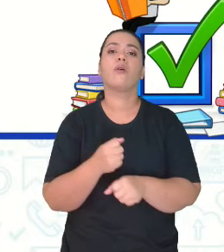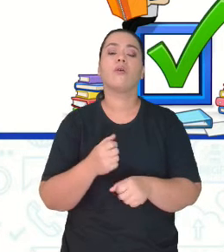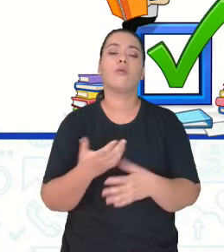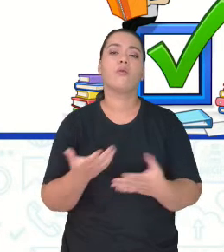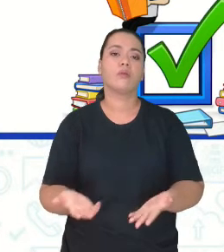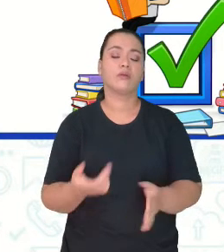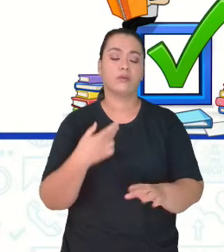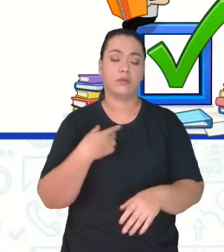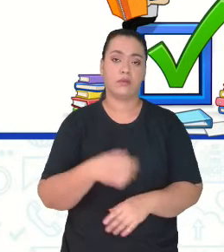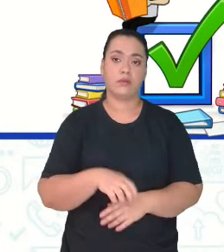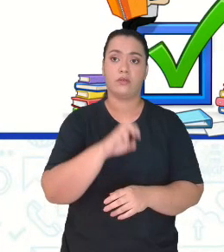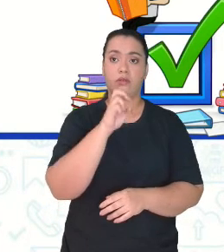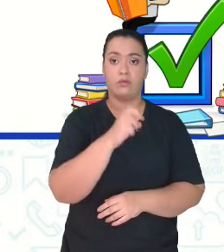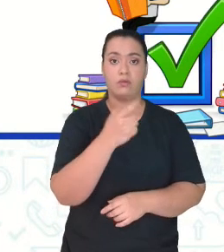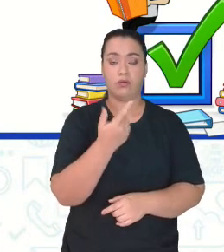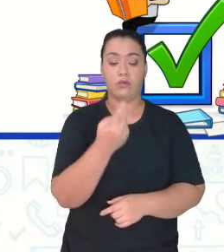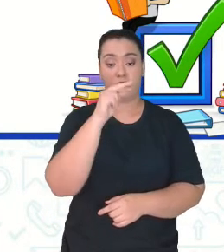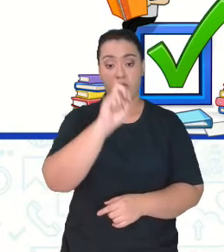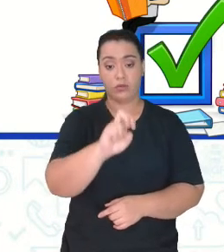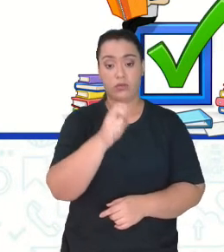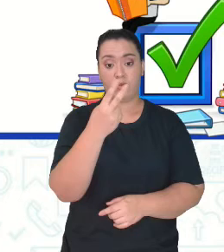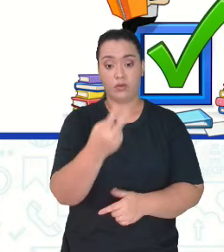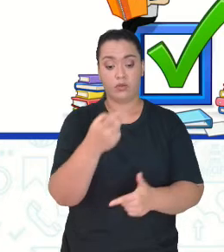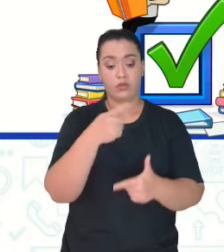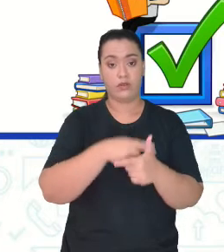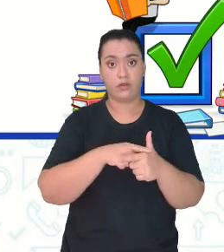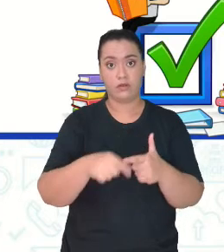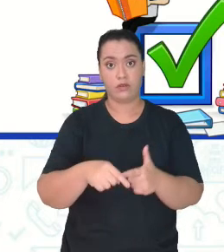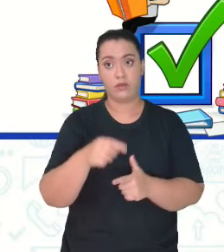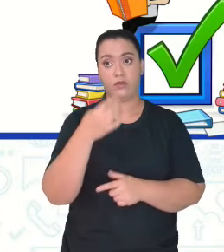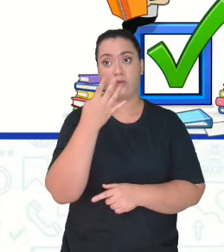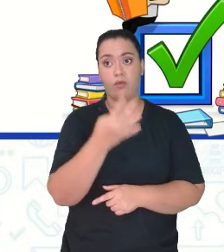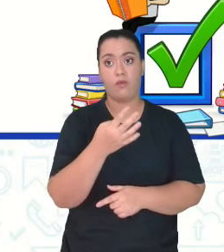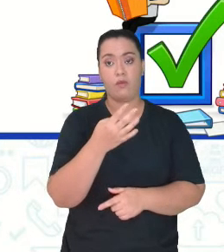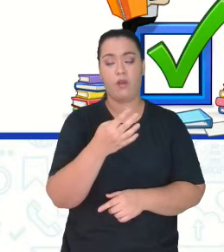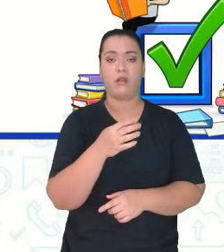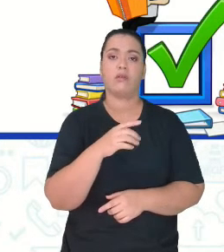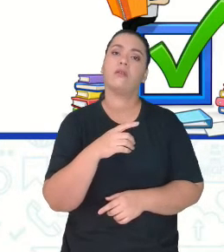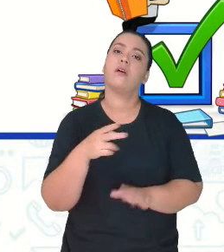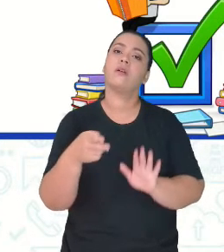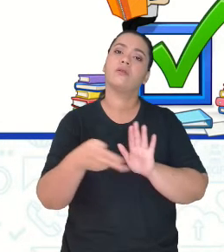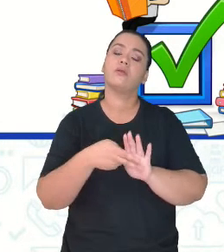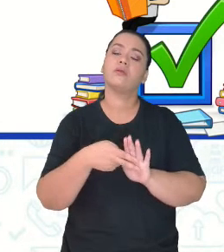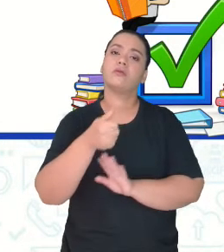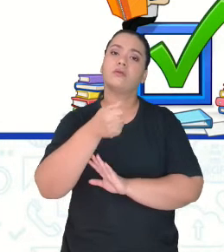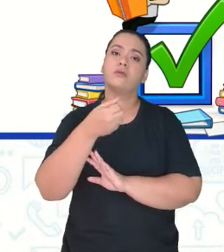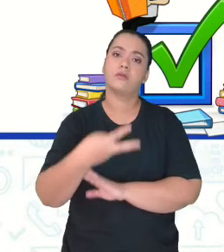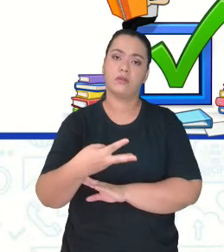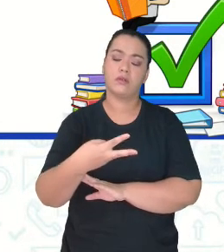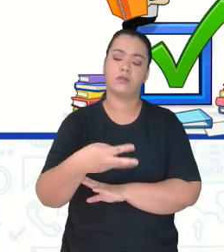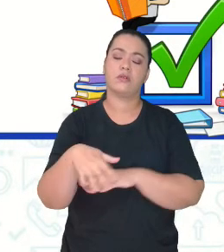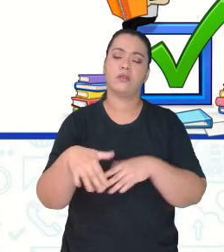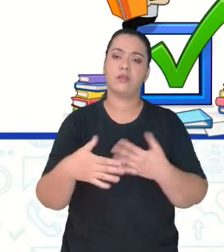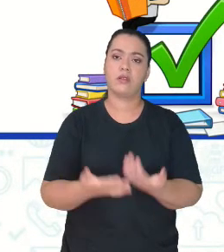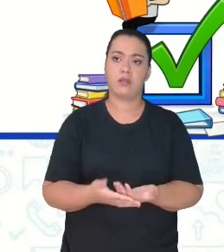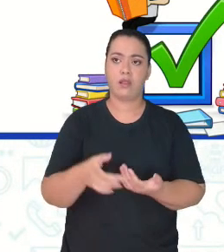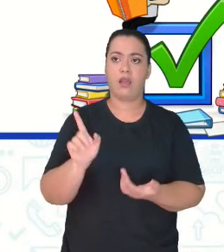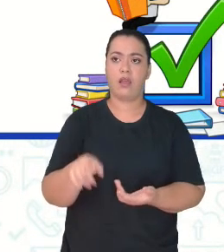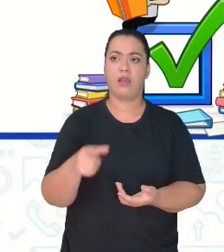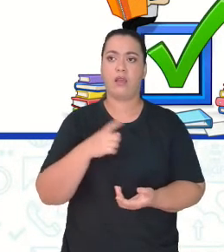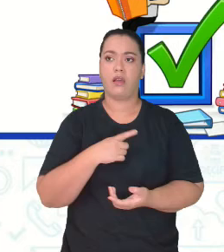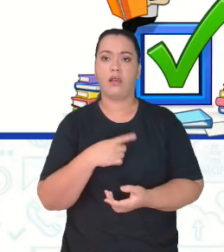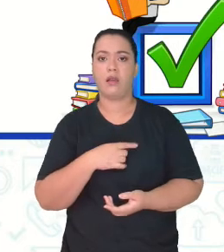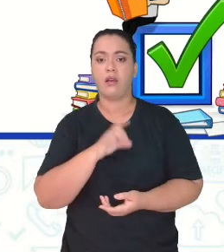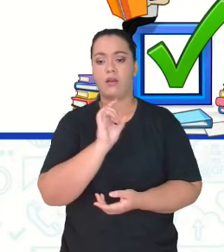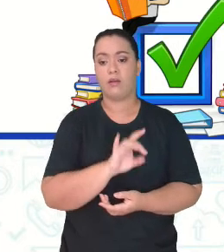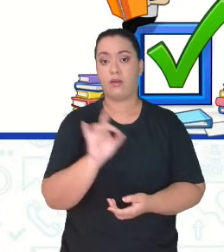de 13 figurinhas para cada parte. E aí é só você distribuir essas quantidades aí para